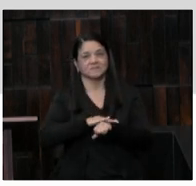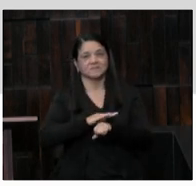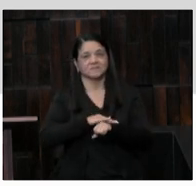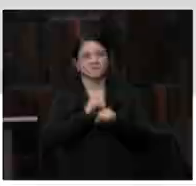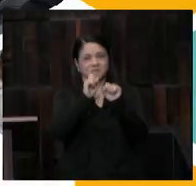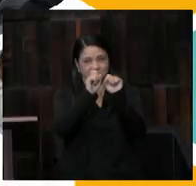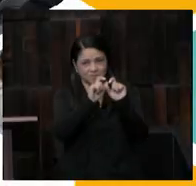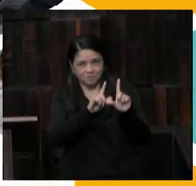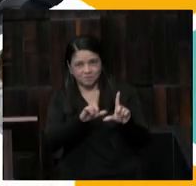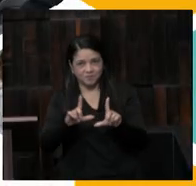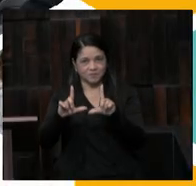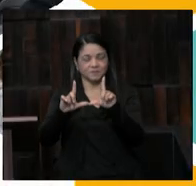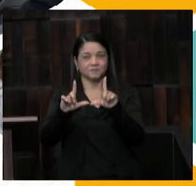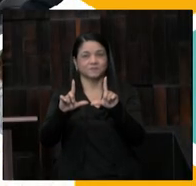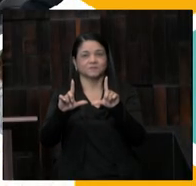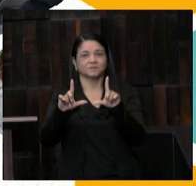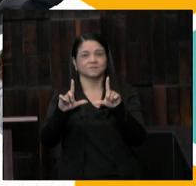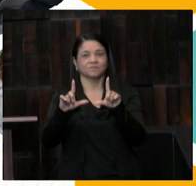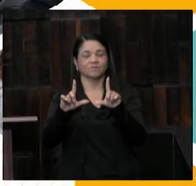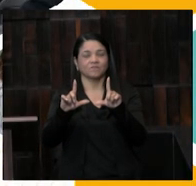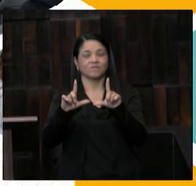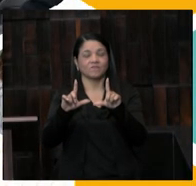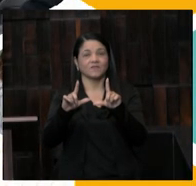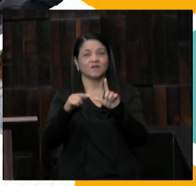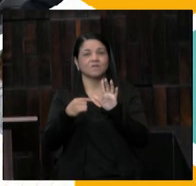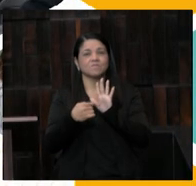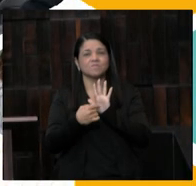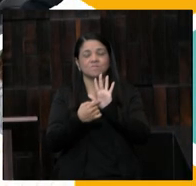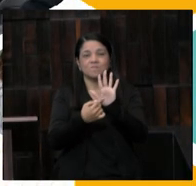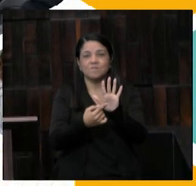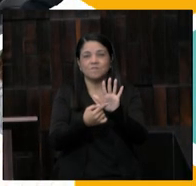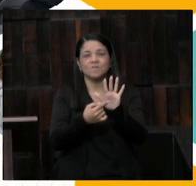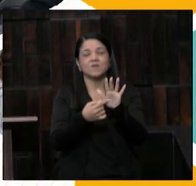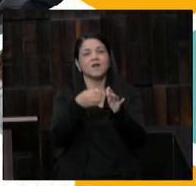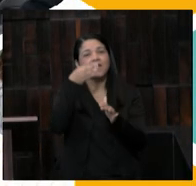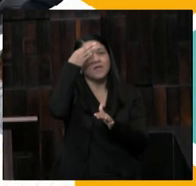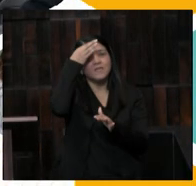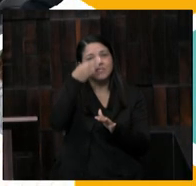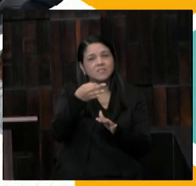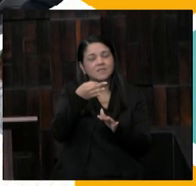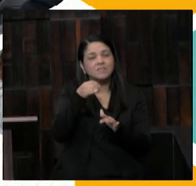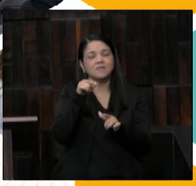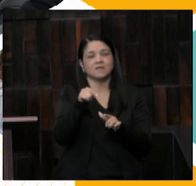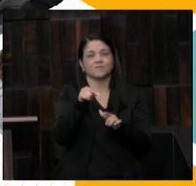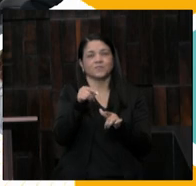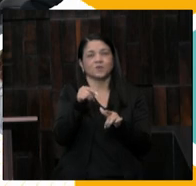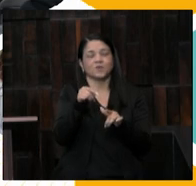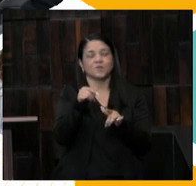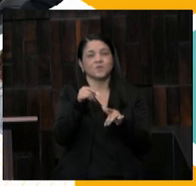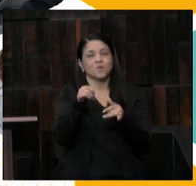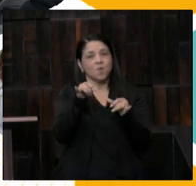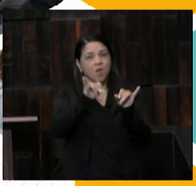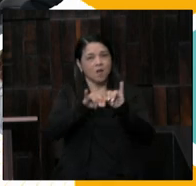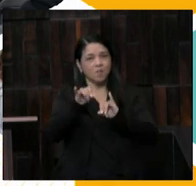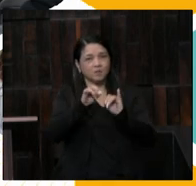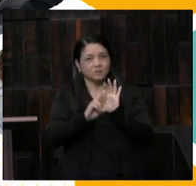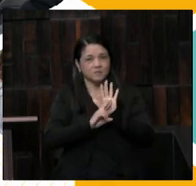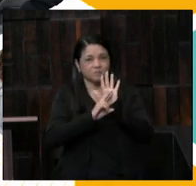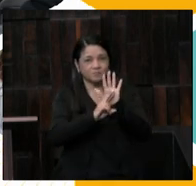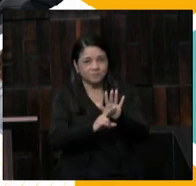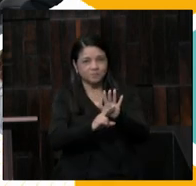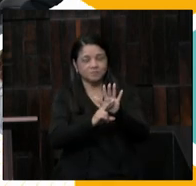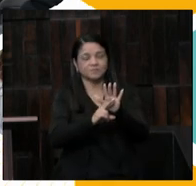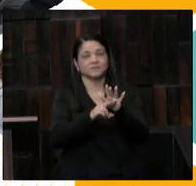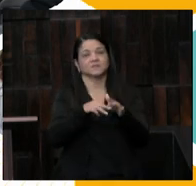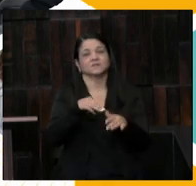para o próximo, por favor. Eu trouxe um pouquinho para a gente entender o laboratório que eu represento, né? Que é o Laboratório de Vibrações